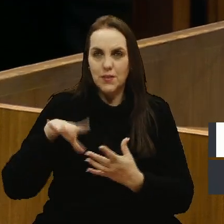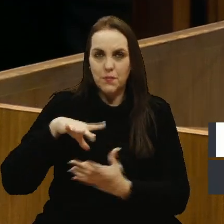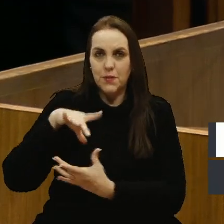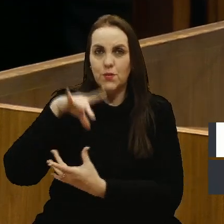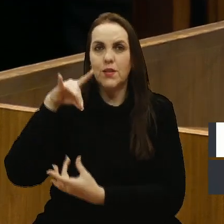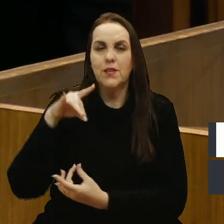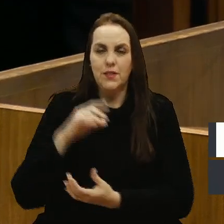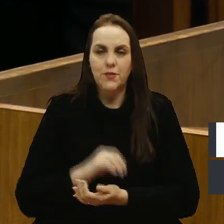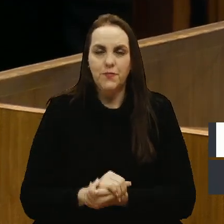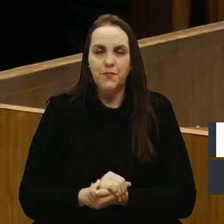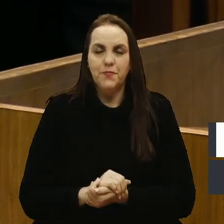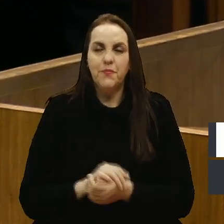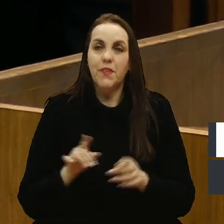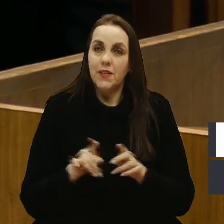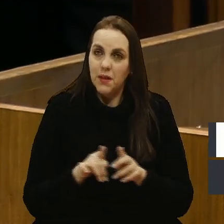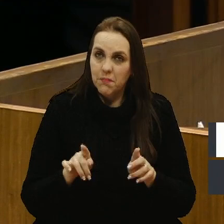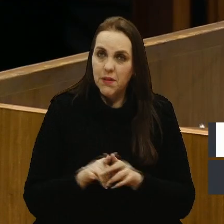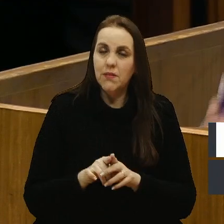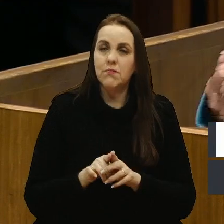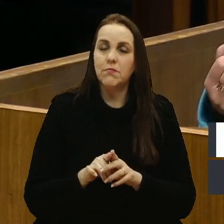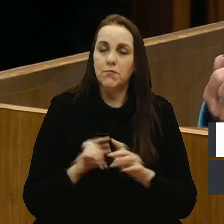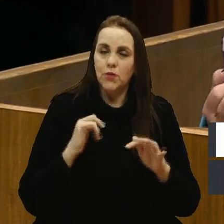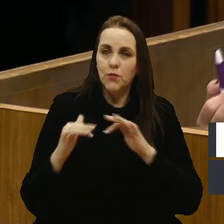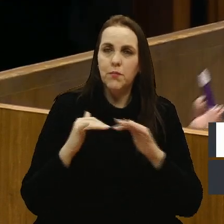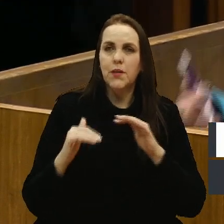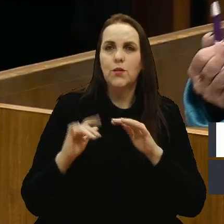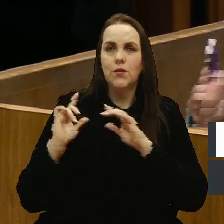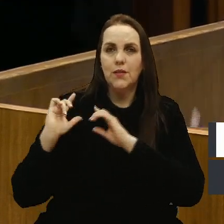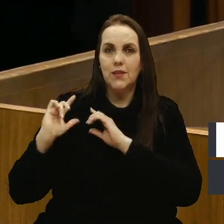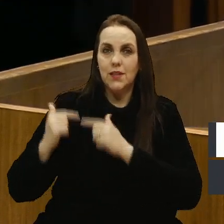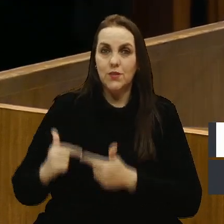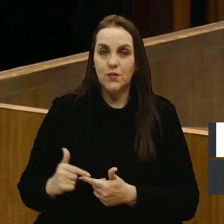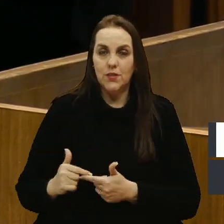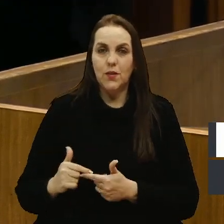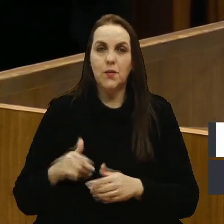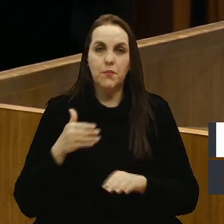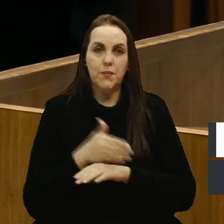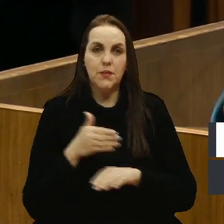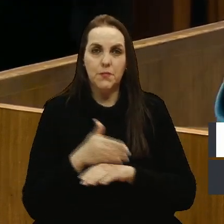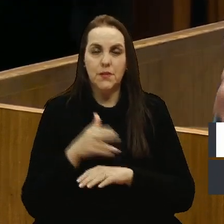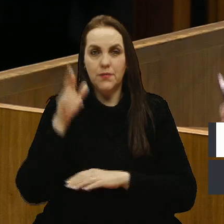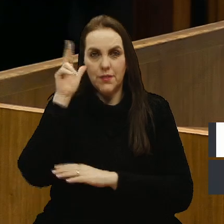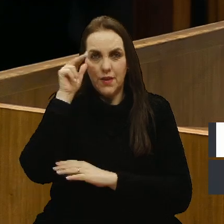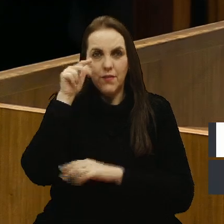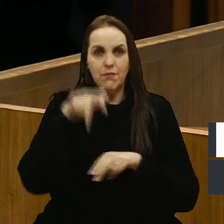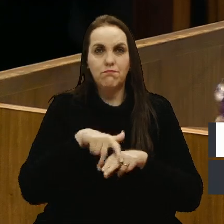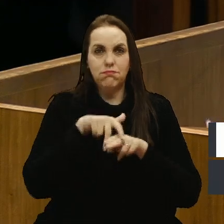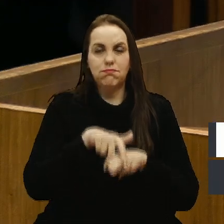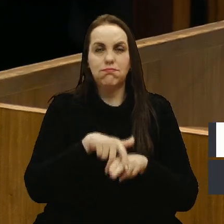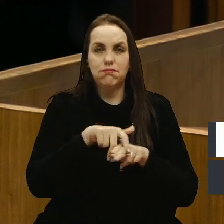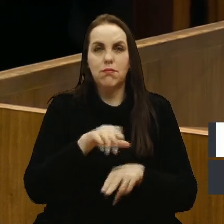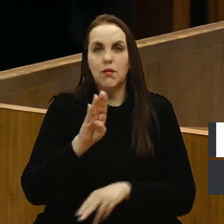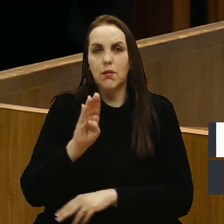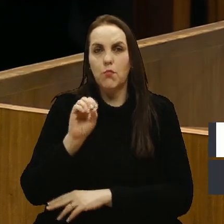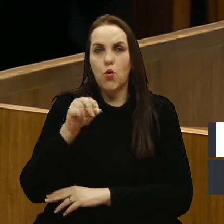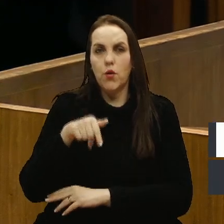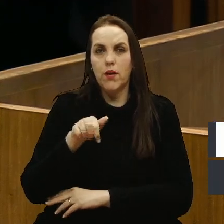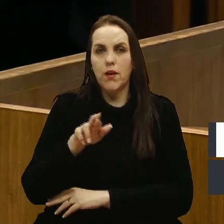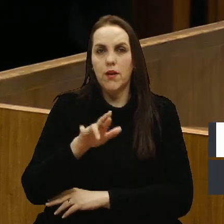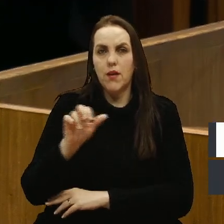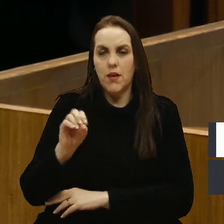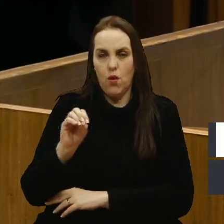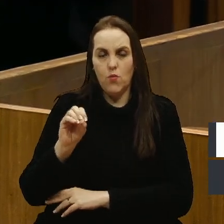movimento tradicionalista foi marcada, sobretudo, pela participação na Cavalaria Boqueirão, foi patrão por diversas